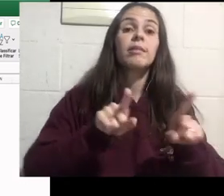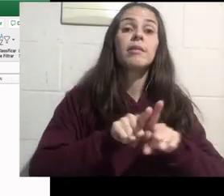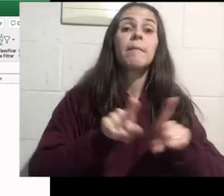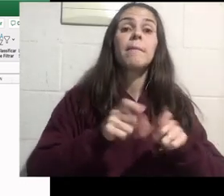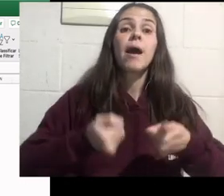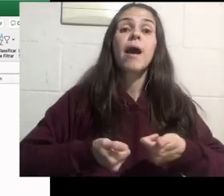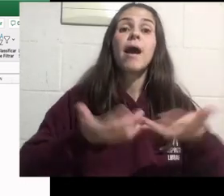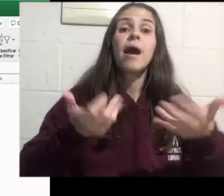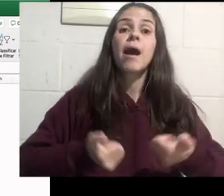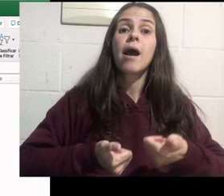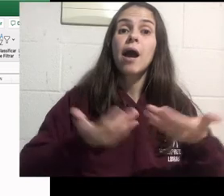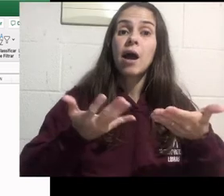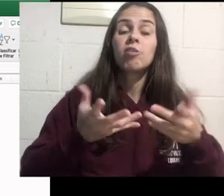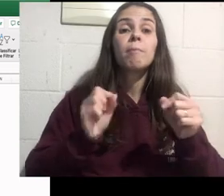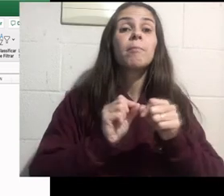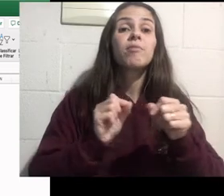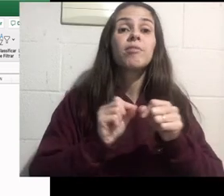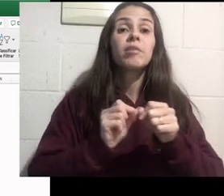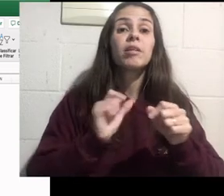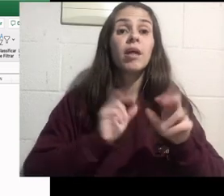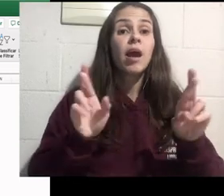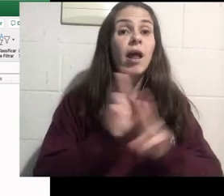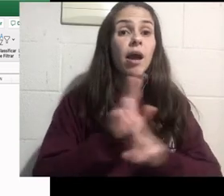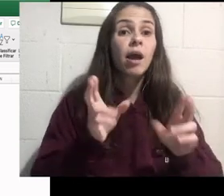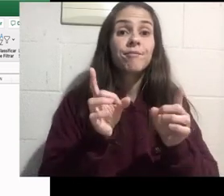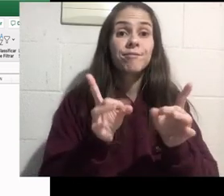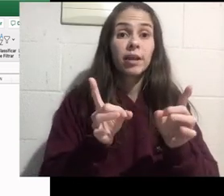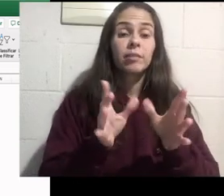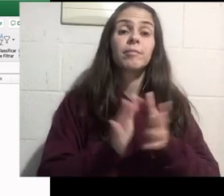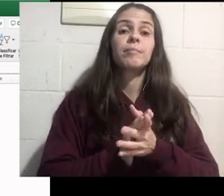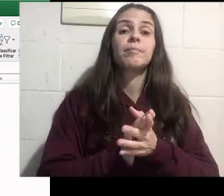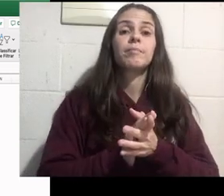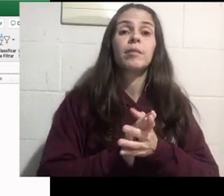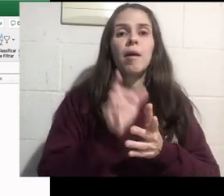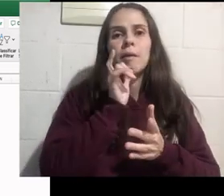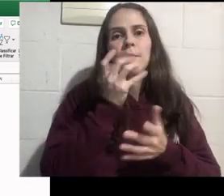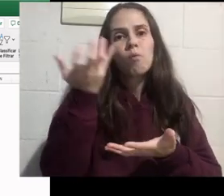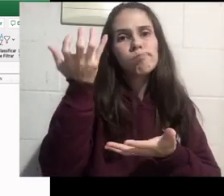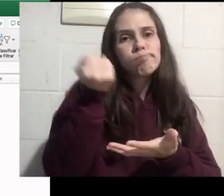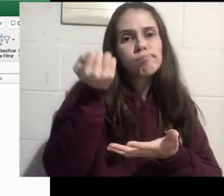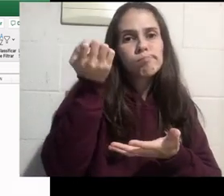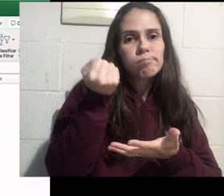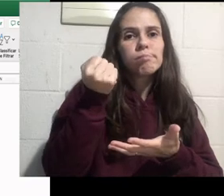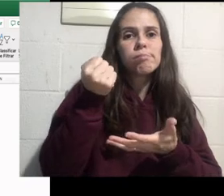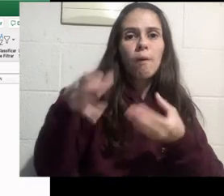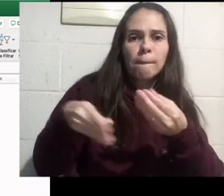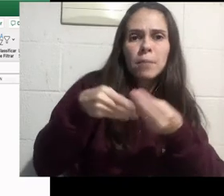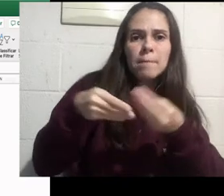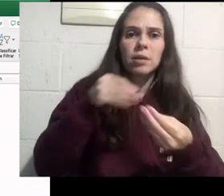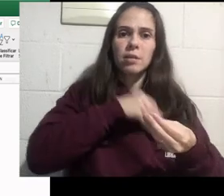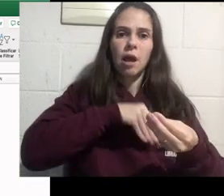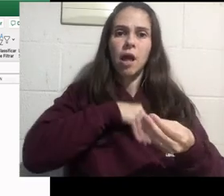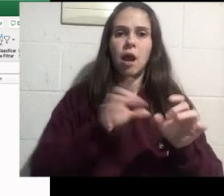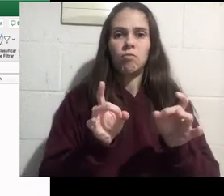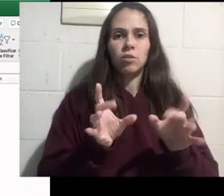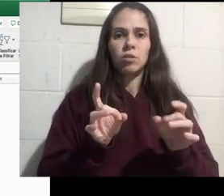temos também gastos de comercialização, que são gastos incidentes sobre as vendas, relacionados às comissões dos vendedores. Aí nós